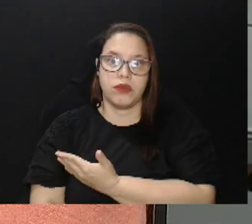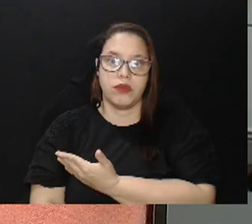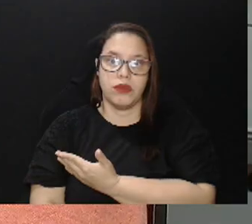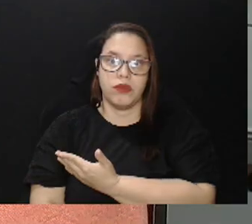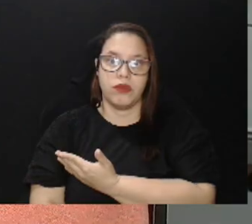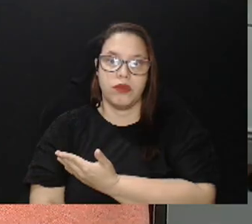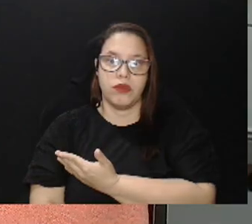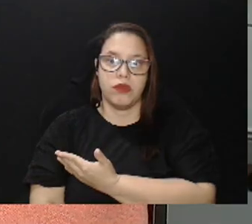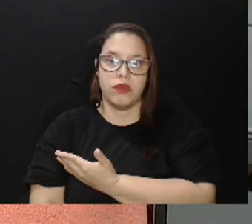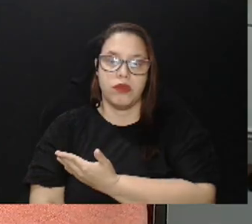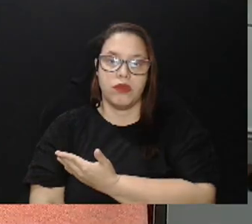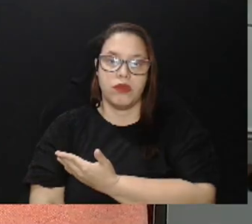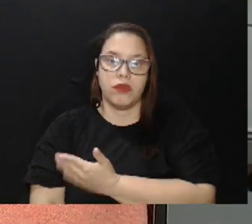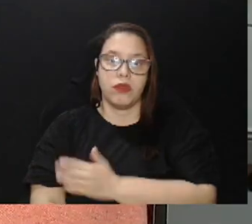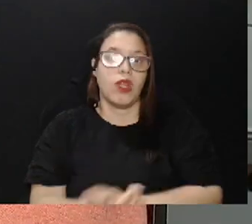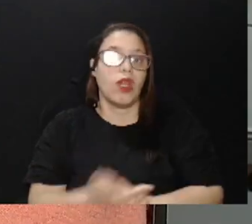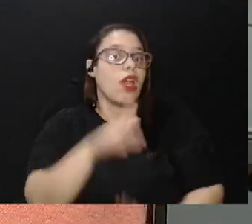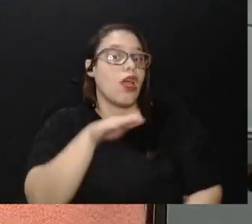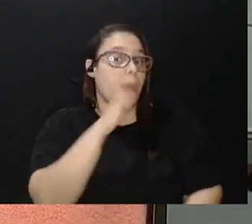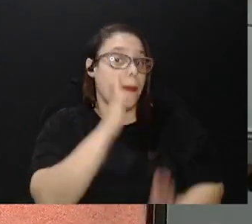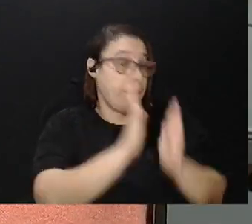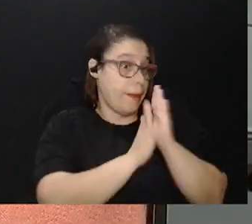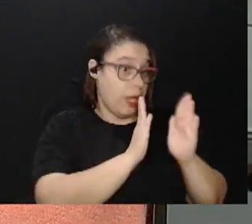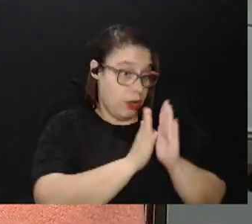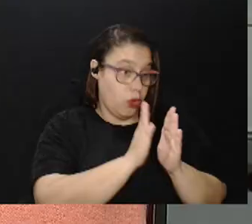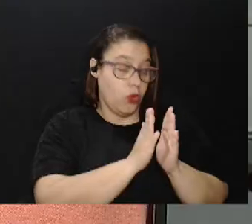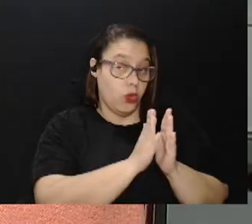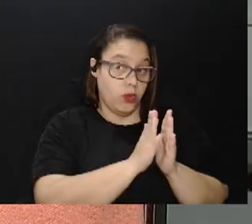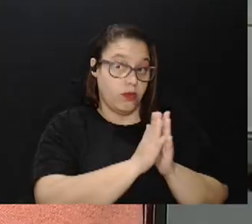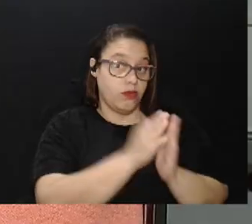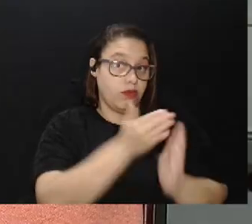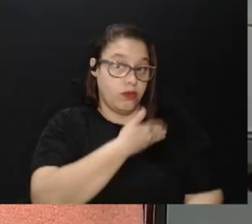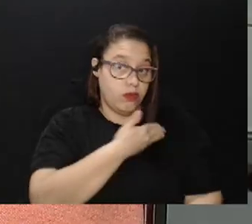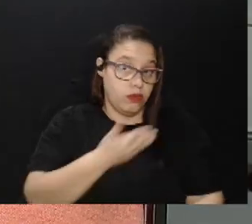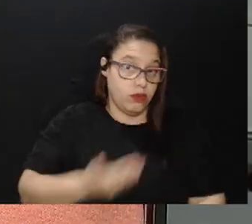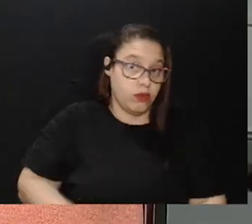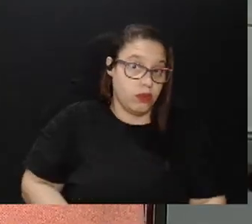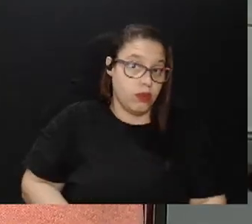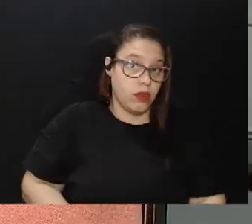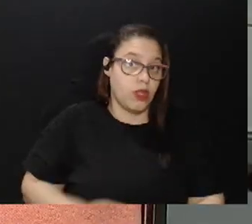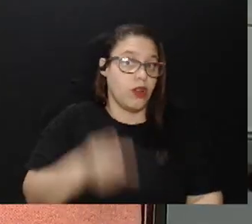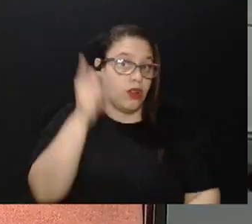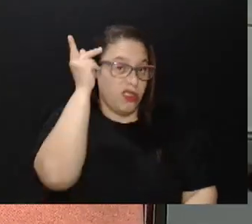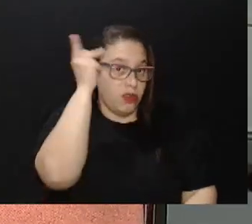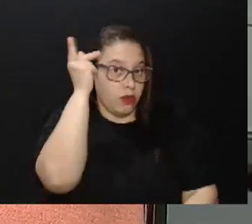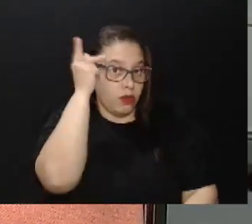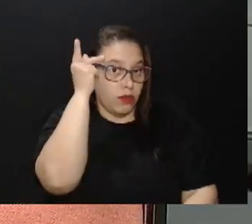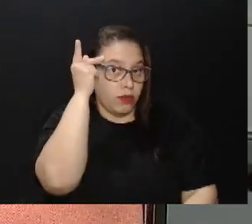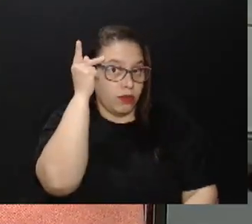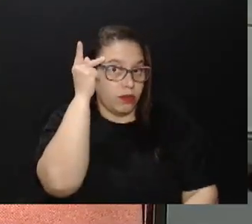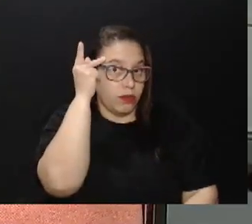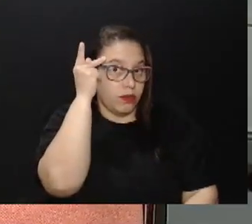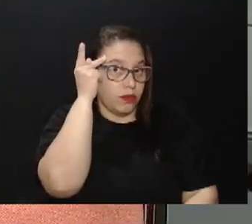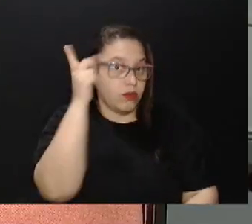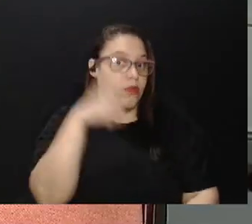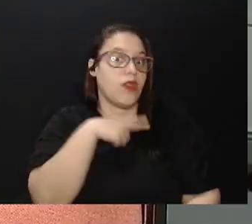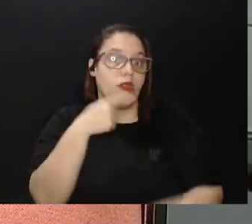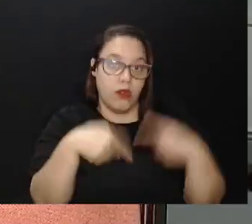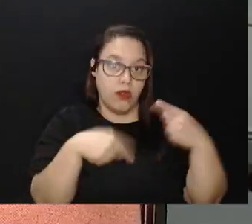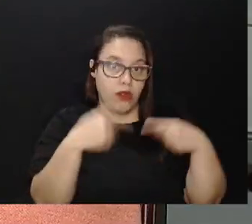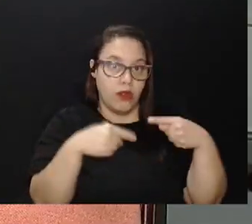É o período em que o governo de São Paulo tem uma política de estimular a